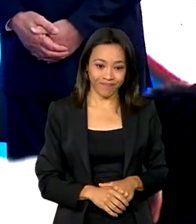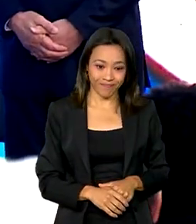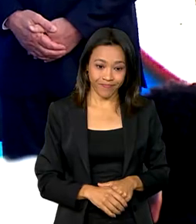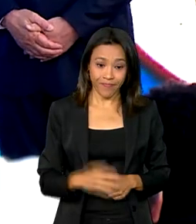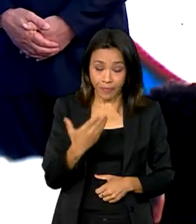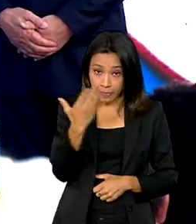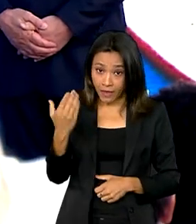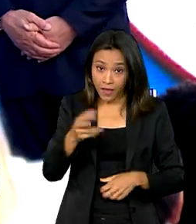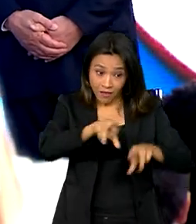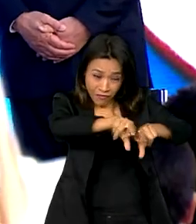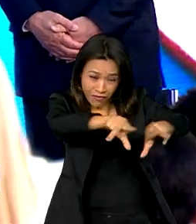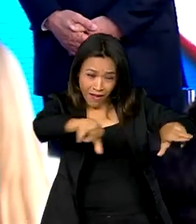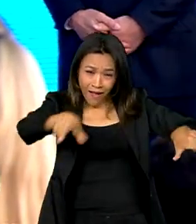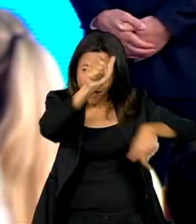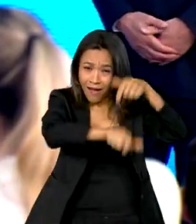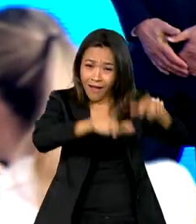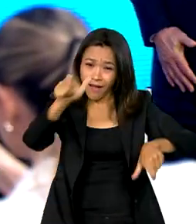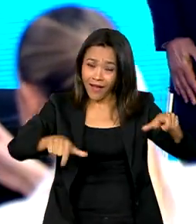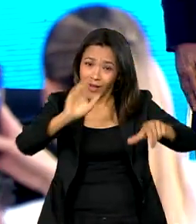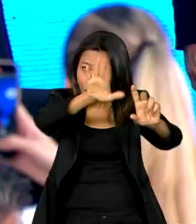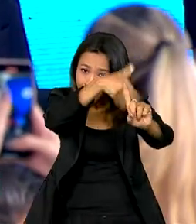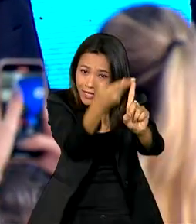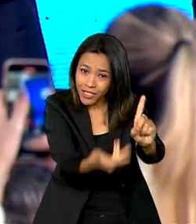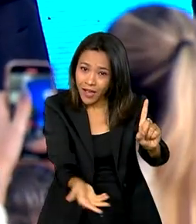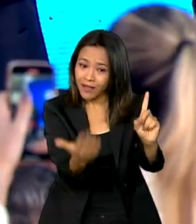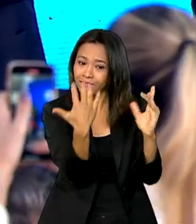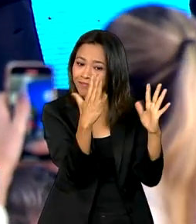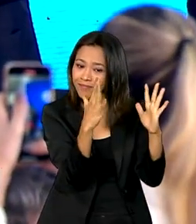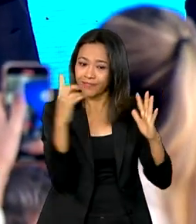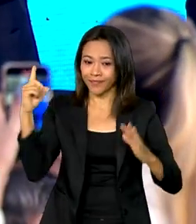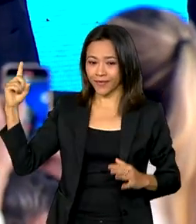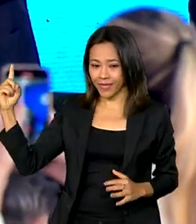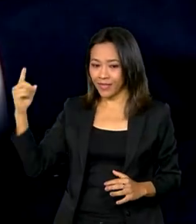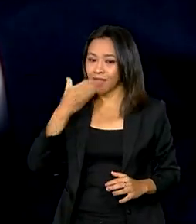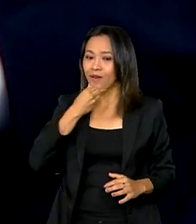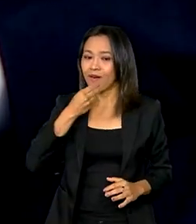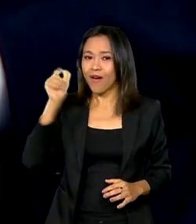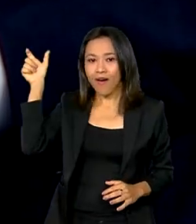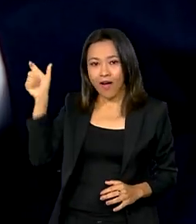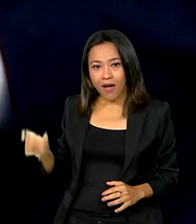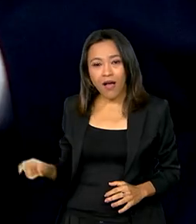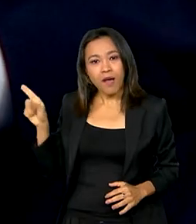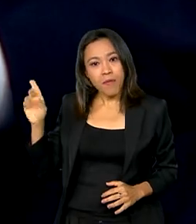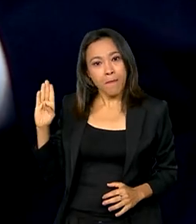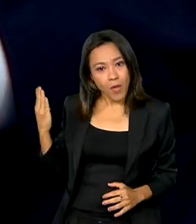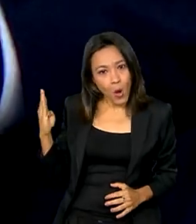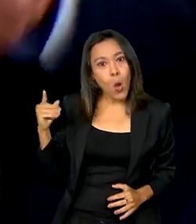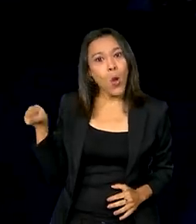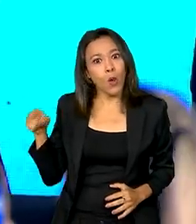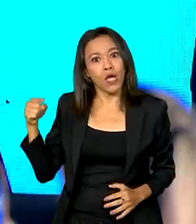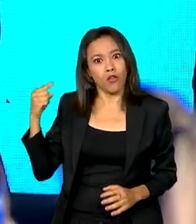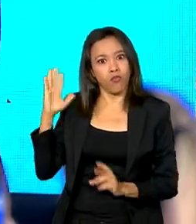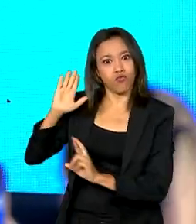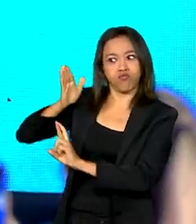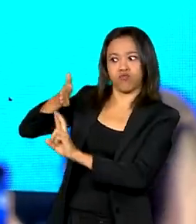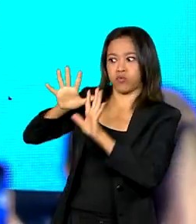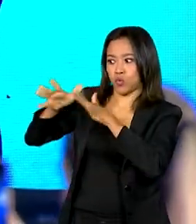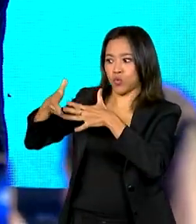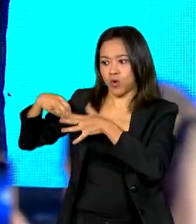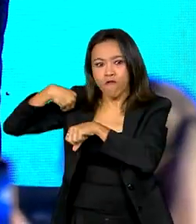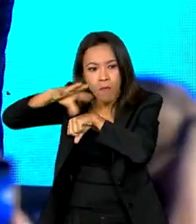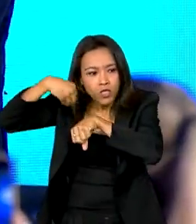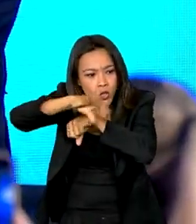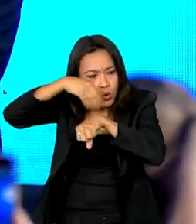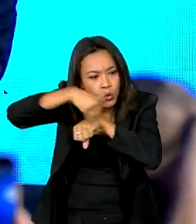Entre os homenageados estava o biólogo Átila Iamarino, que durante a pandemia de Covid-19 ganhou destaque divulgando